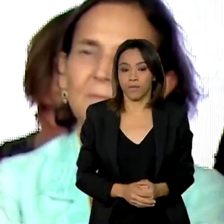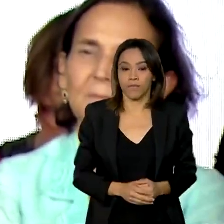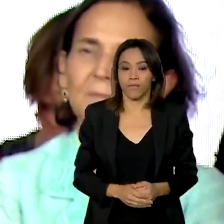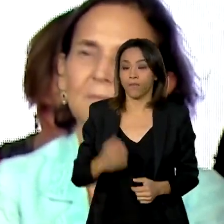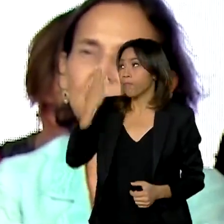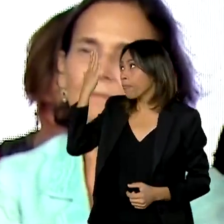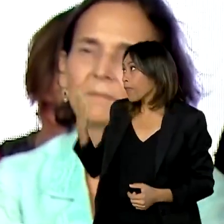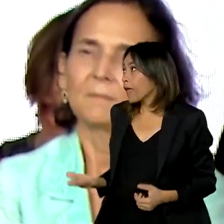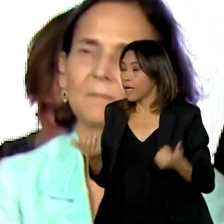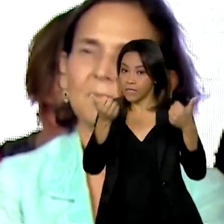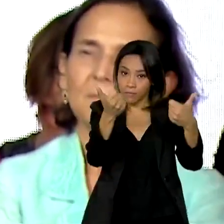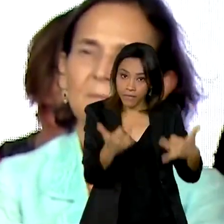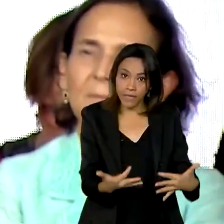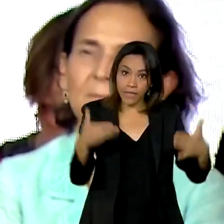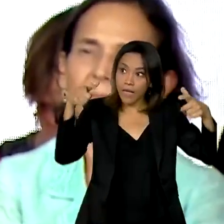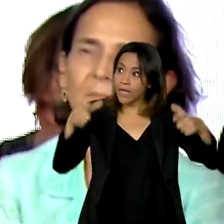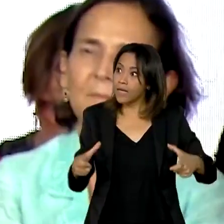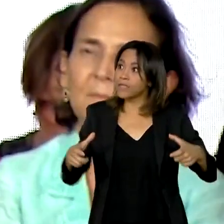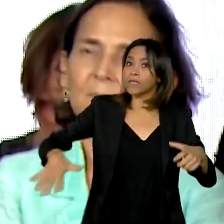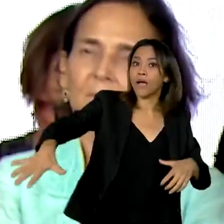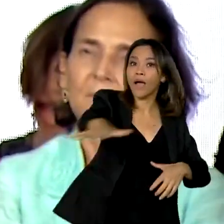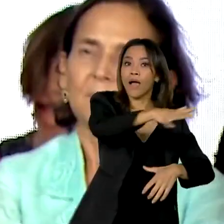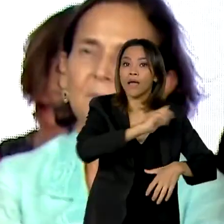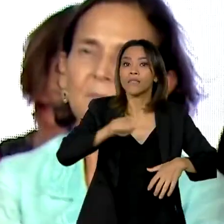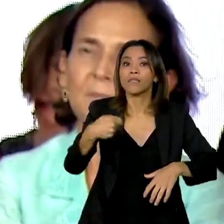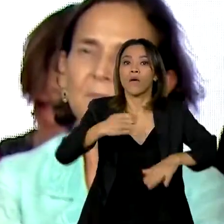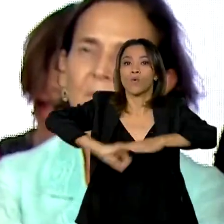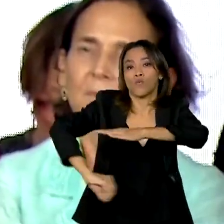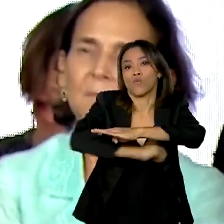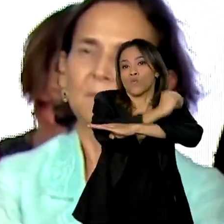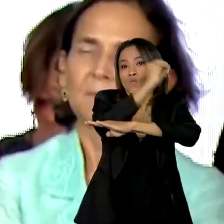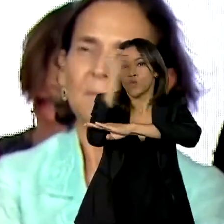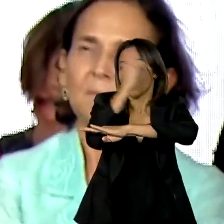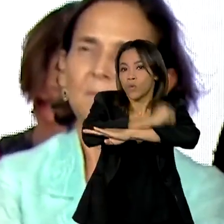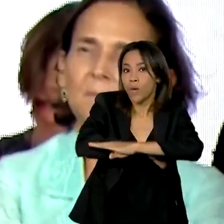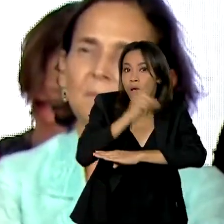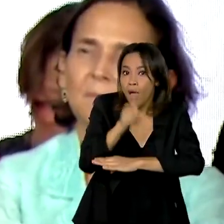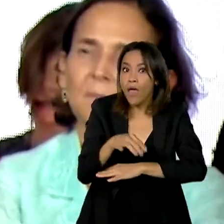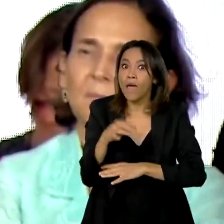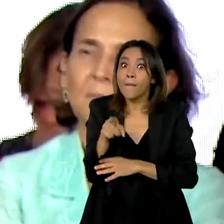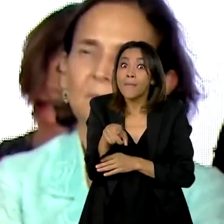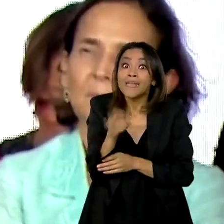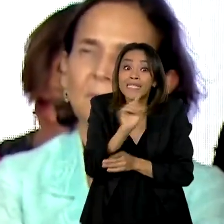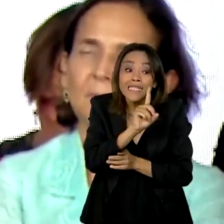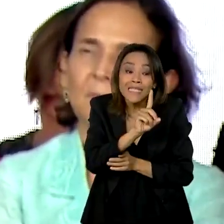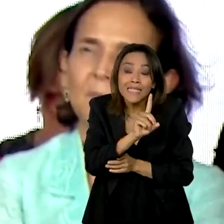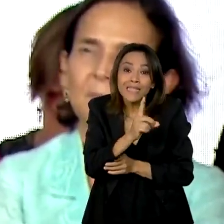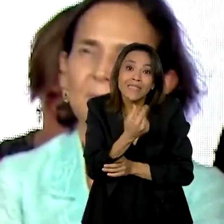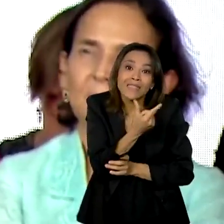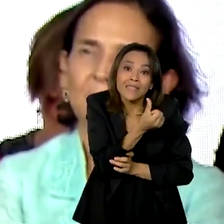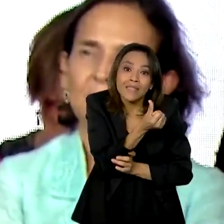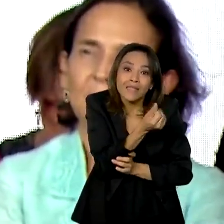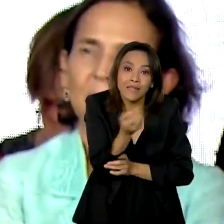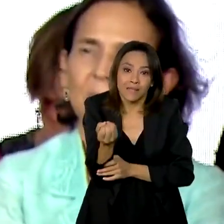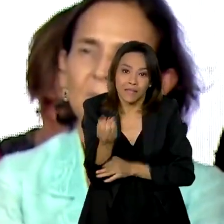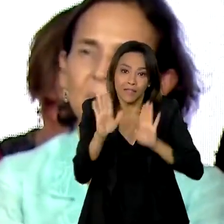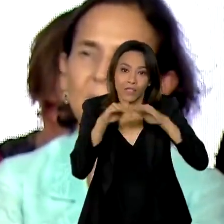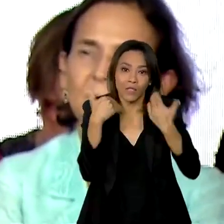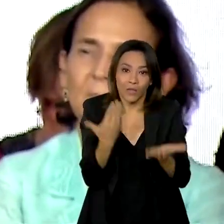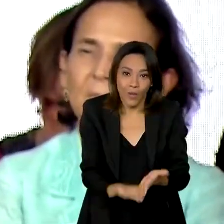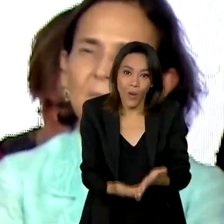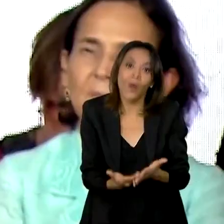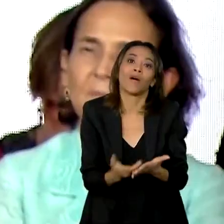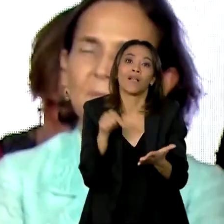agora, o Sol Nascente é mais uma das mais de 600 escolas da rede federal espalhadas